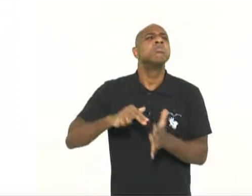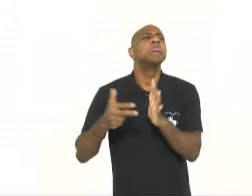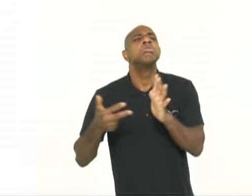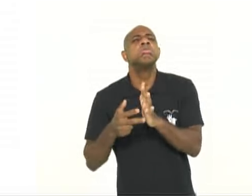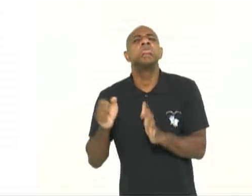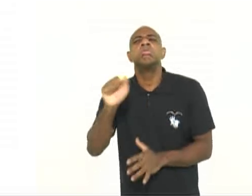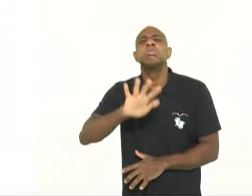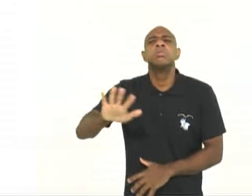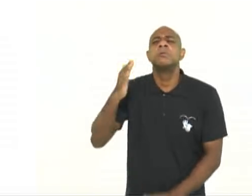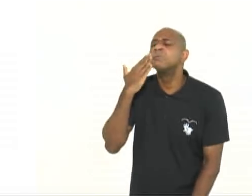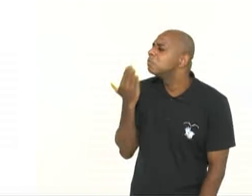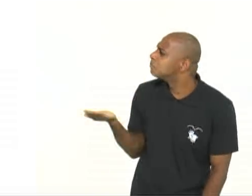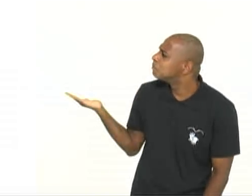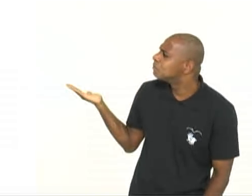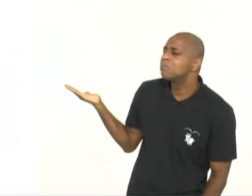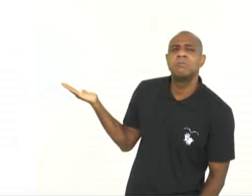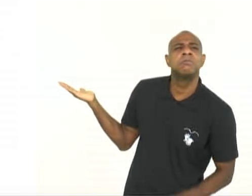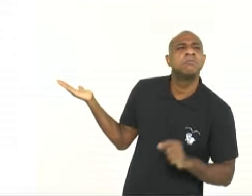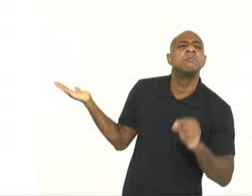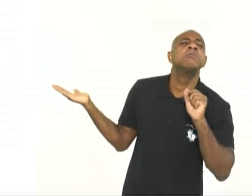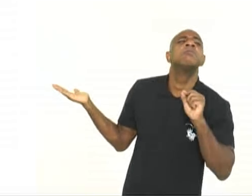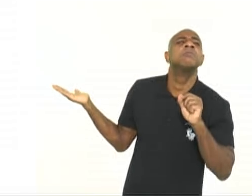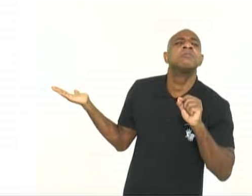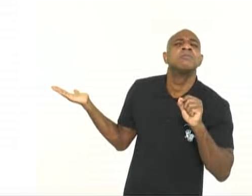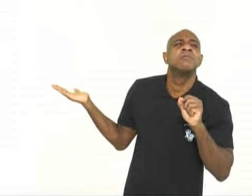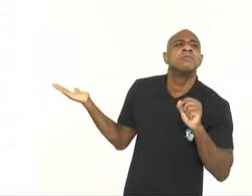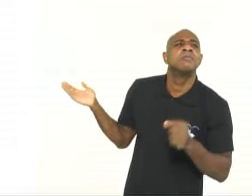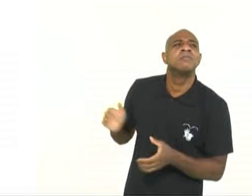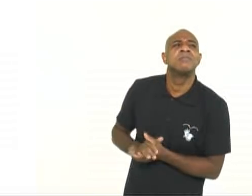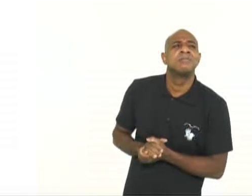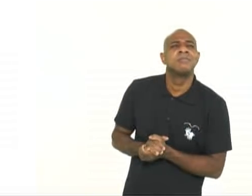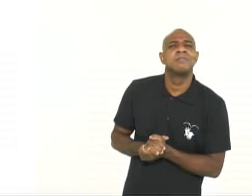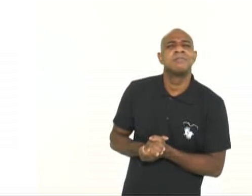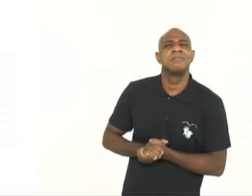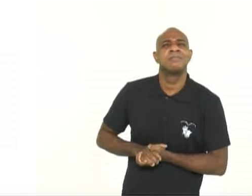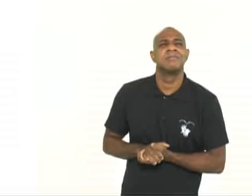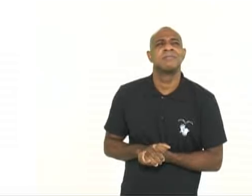imagem? Observe os detalhes.